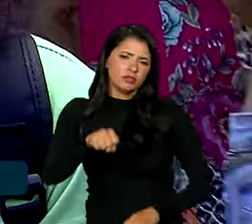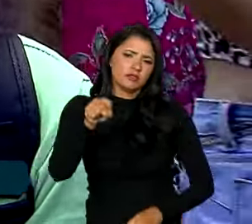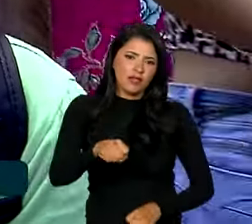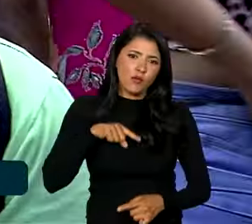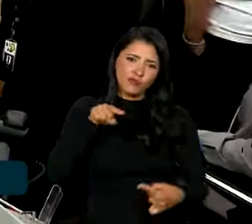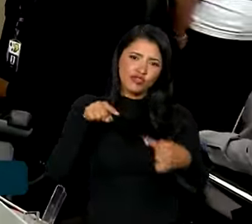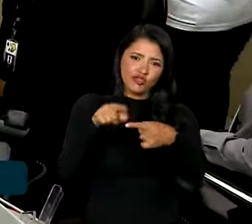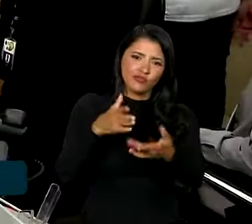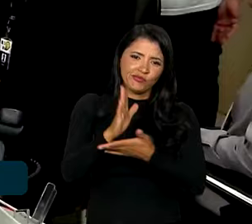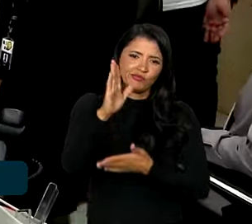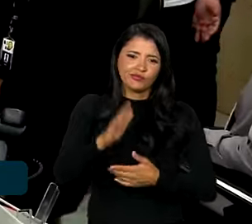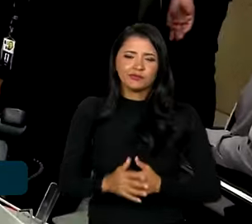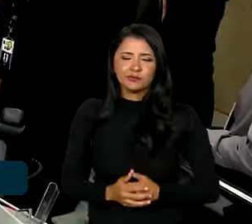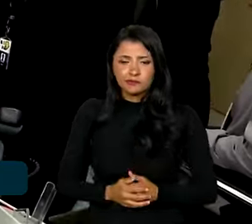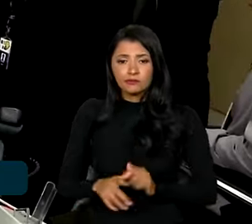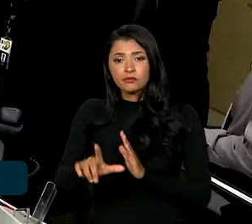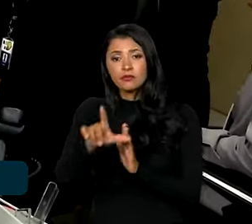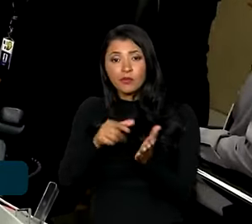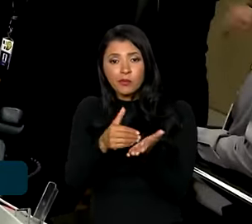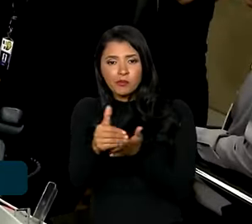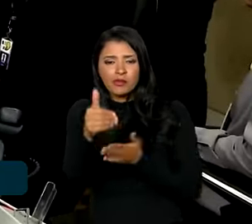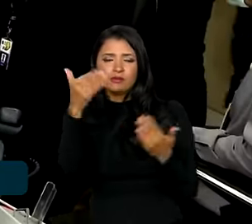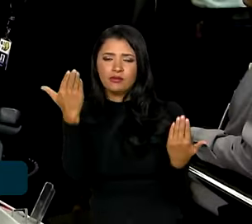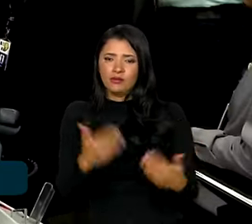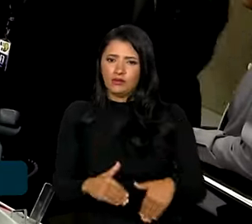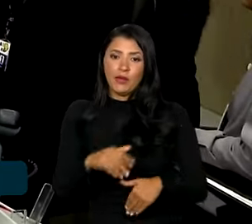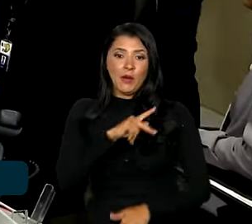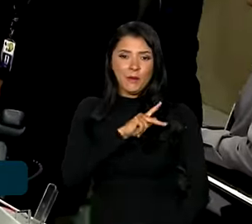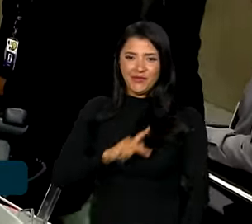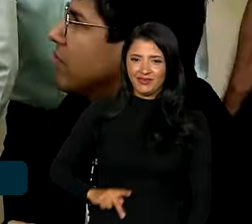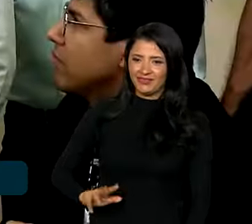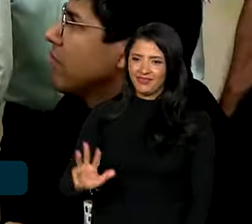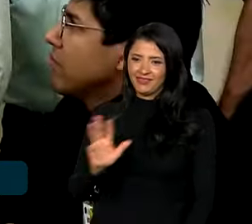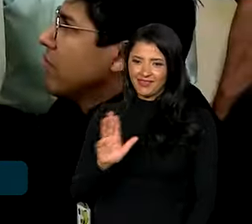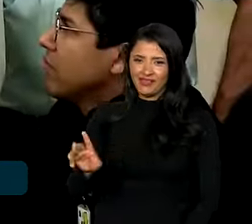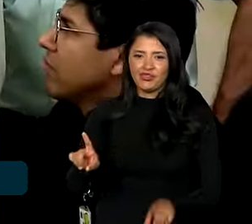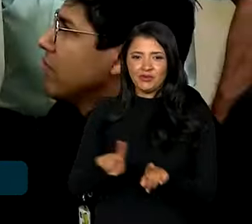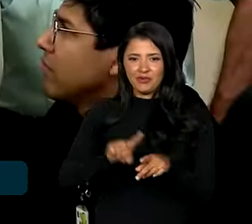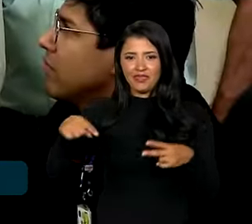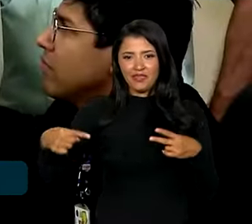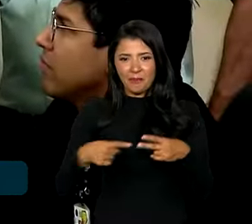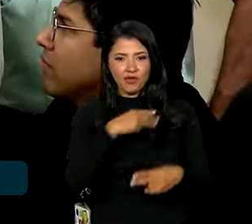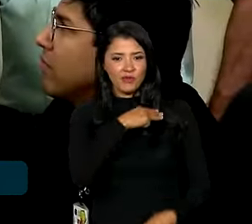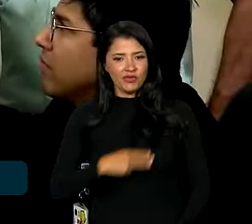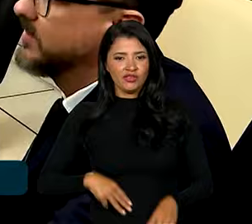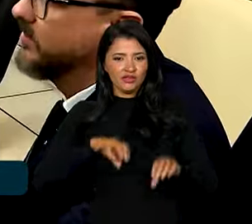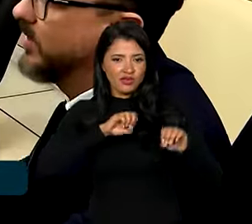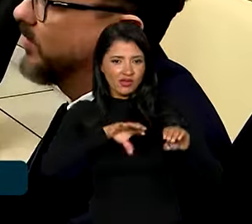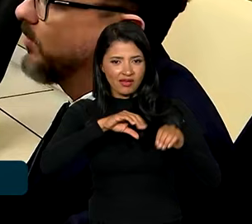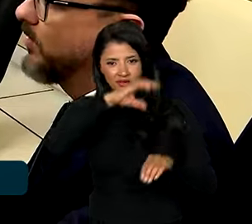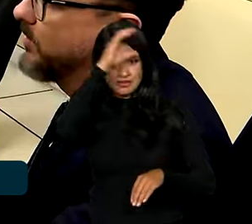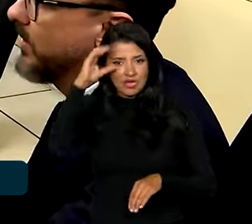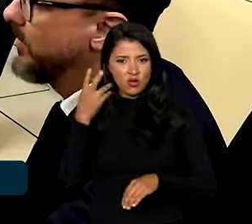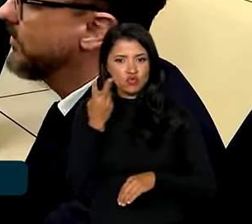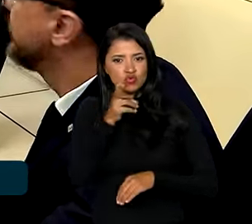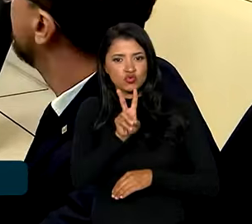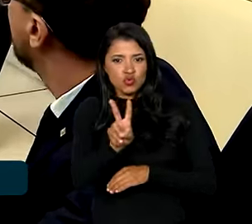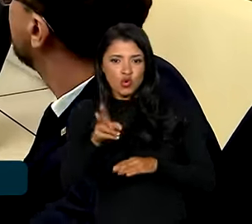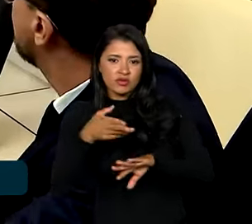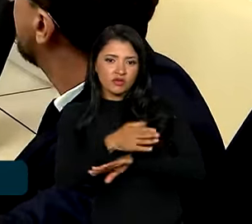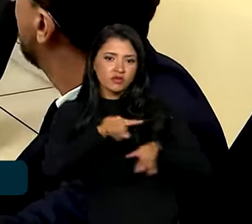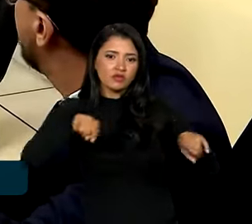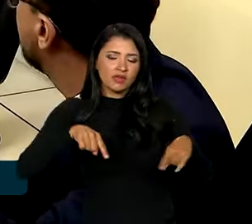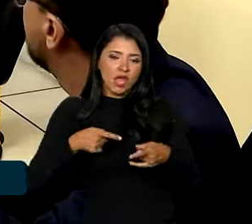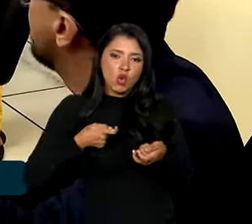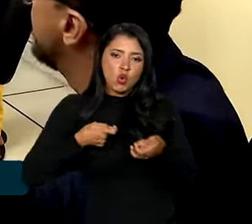meu objetivo antes do início das provas o presidente Lula e o ministro da educação Camilo Santana visitaram a sala de